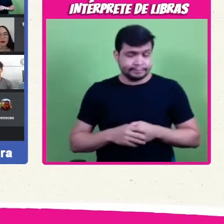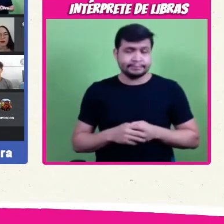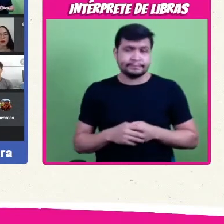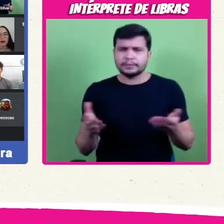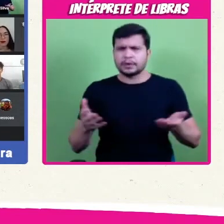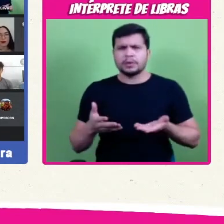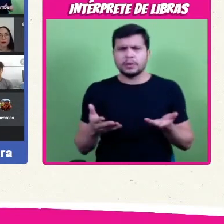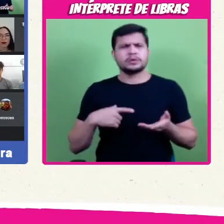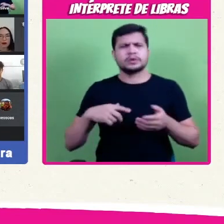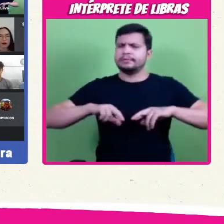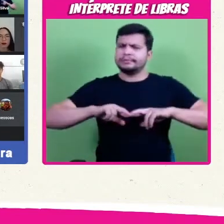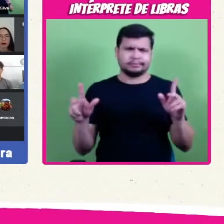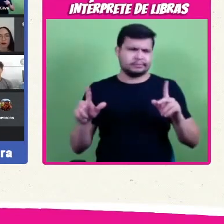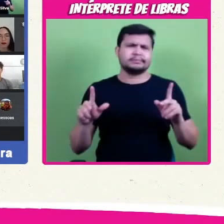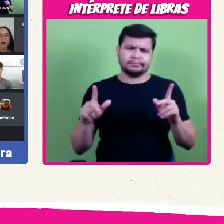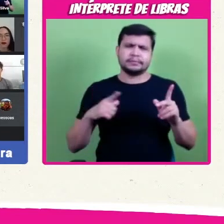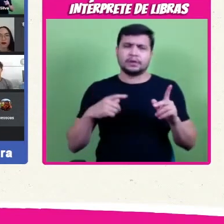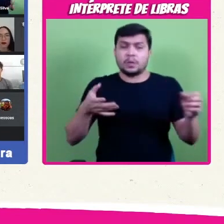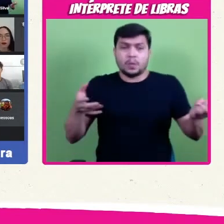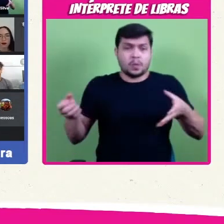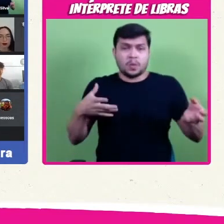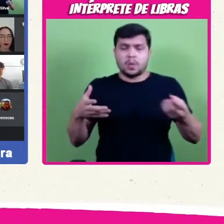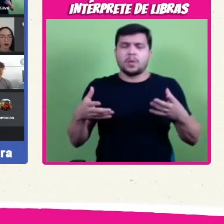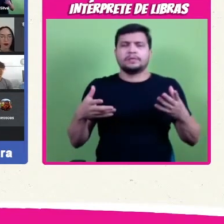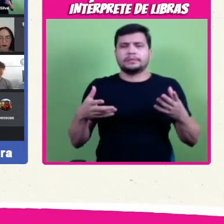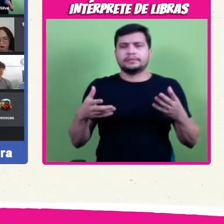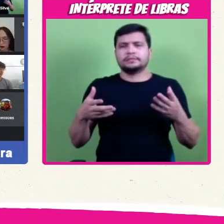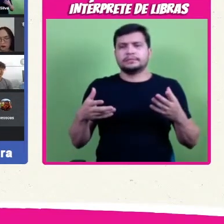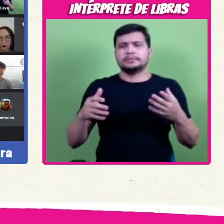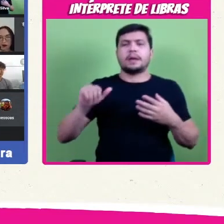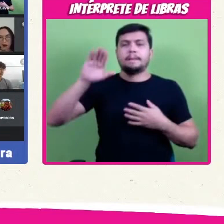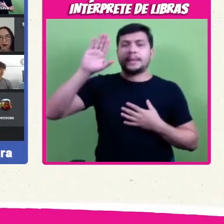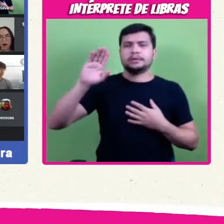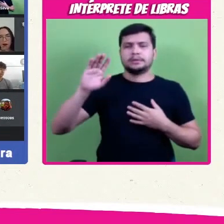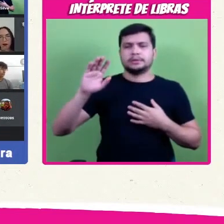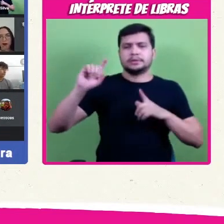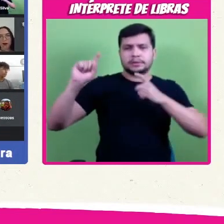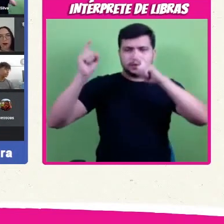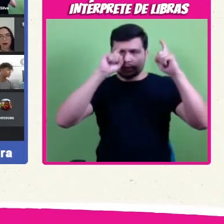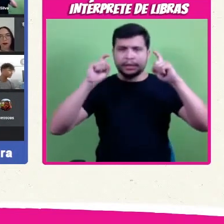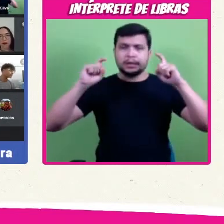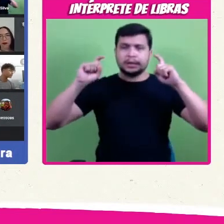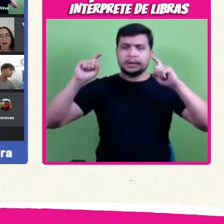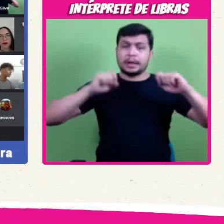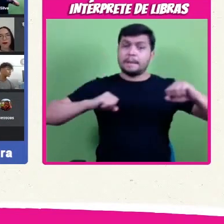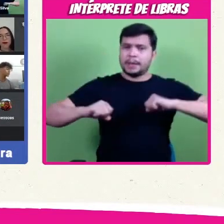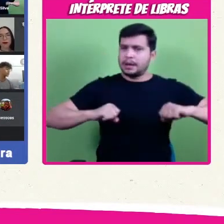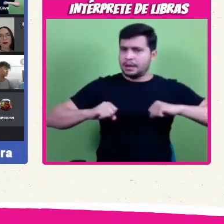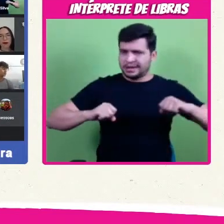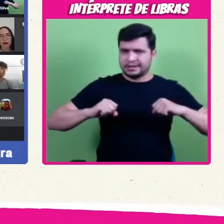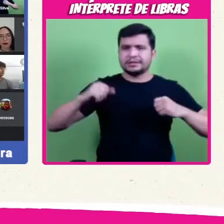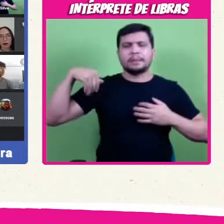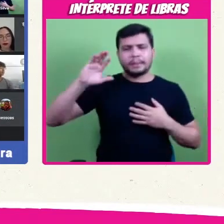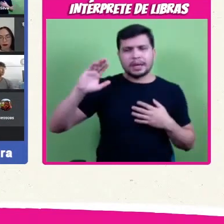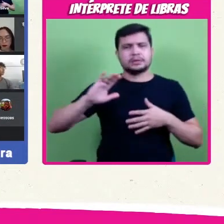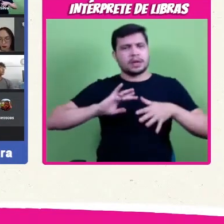essa representatividade antes. Então, hoje, o debate está sendo inclinado nas redes sociais. O debate